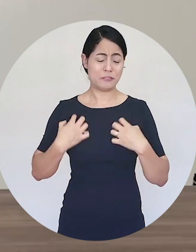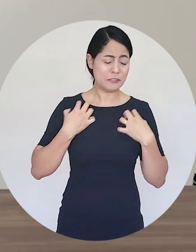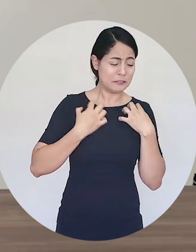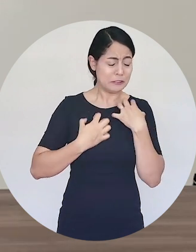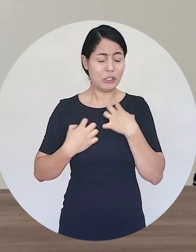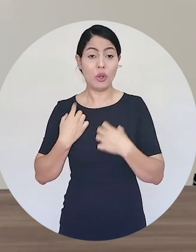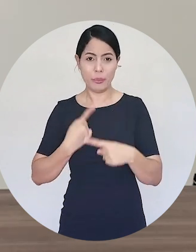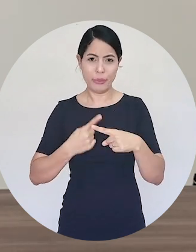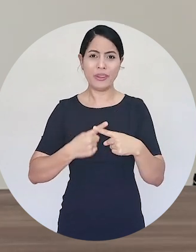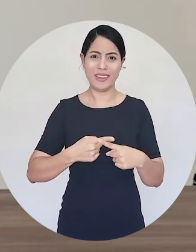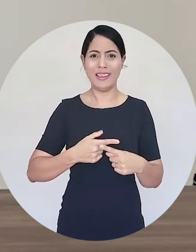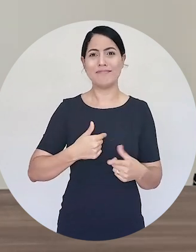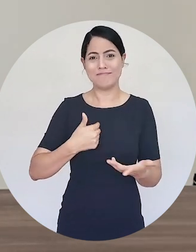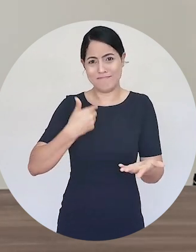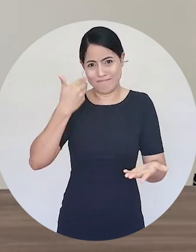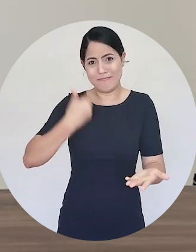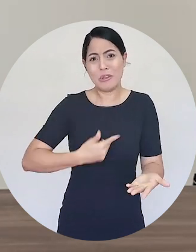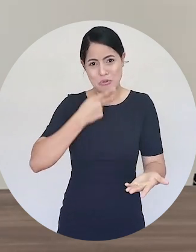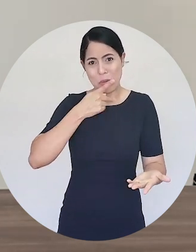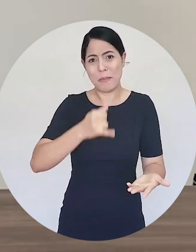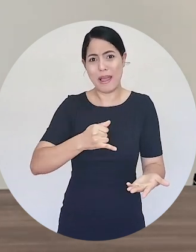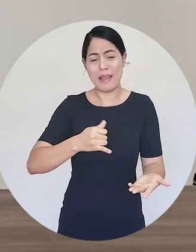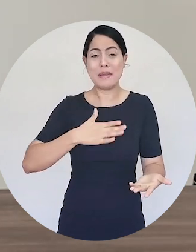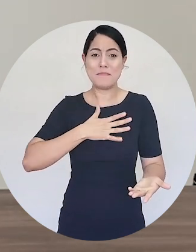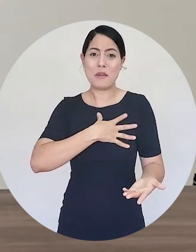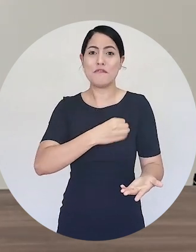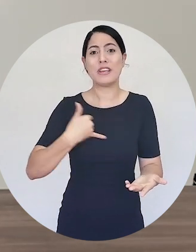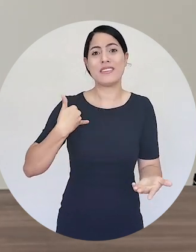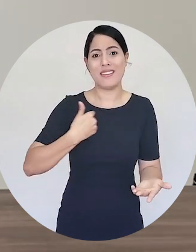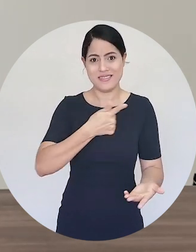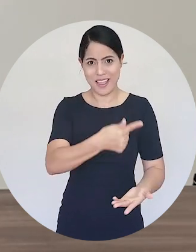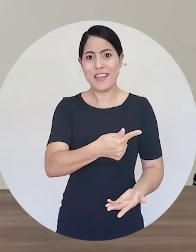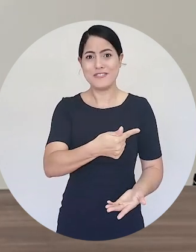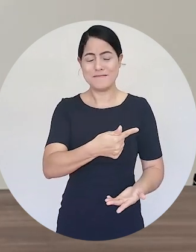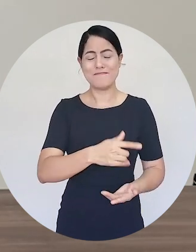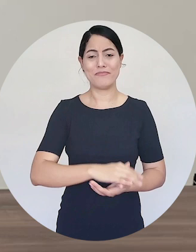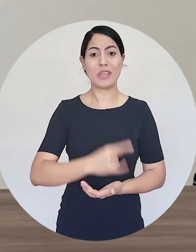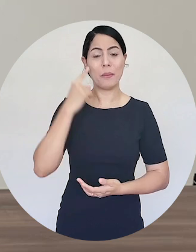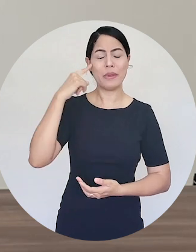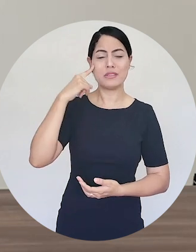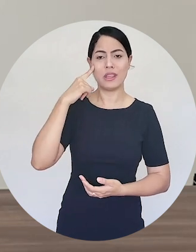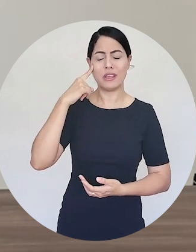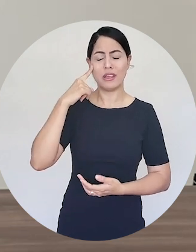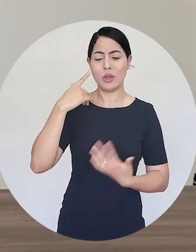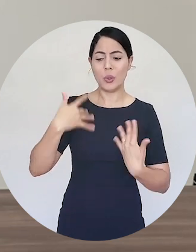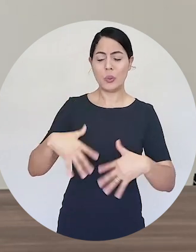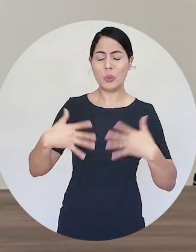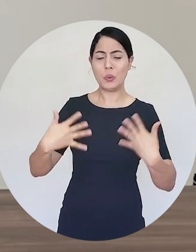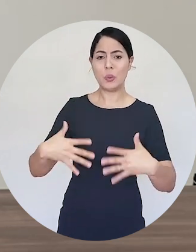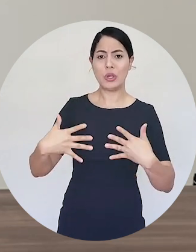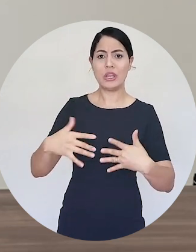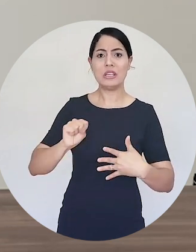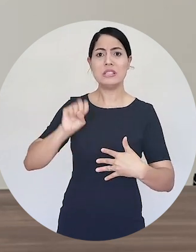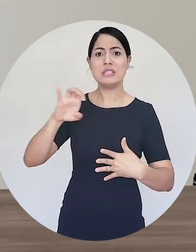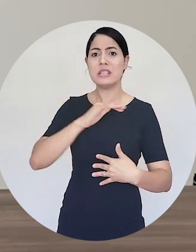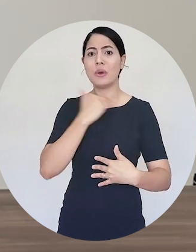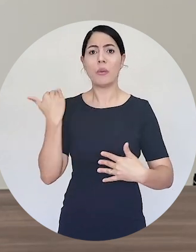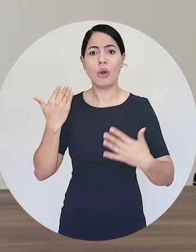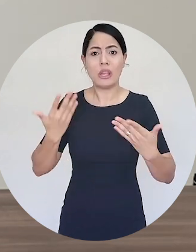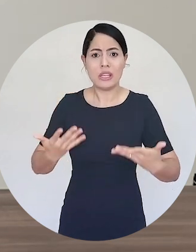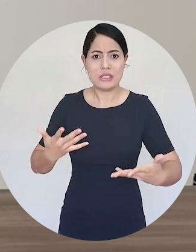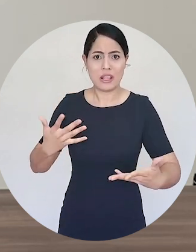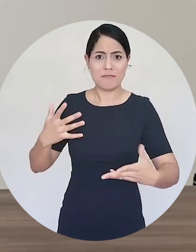sou pai de família, tenho um filho de 7 anos e pensei que eu poderia ter morrido ali naquele